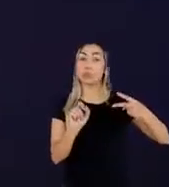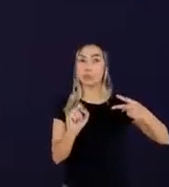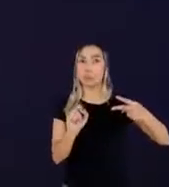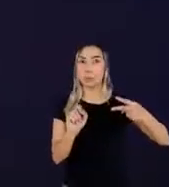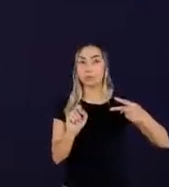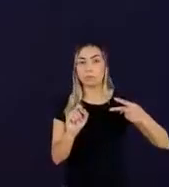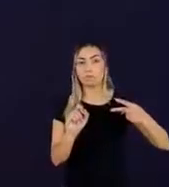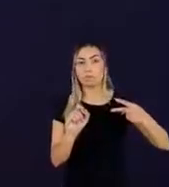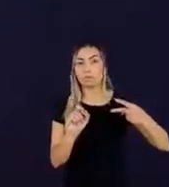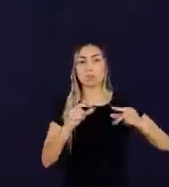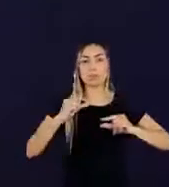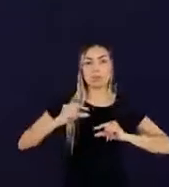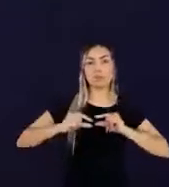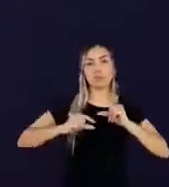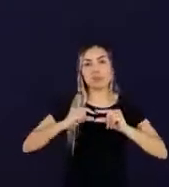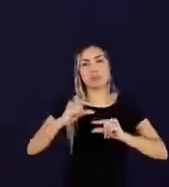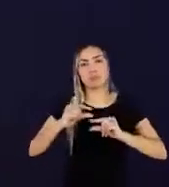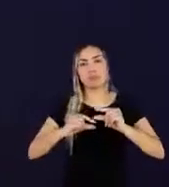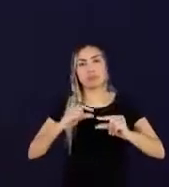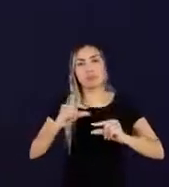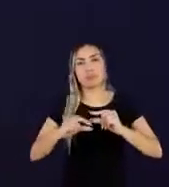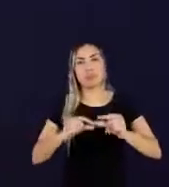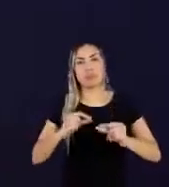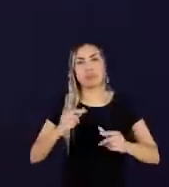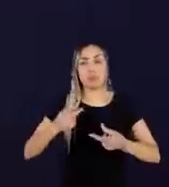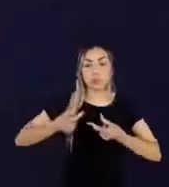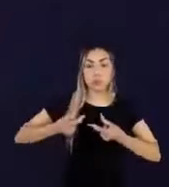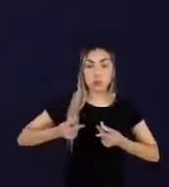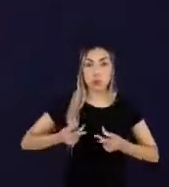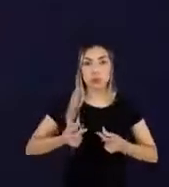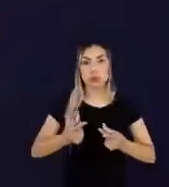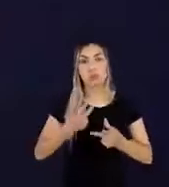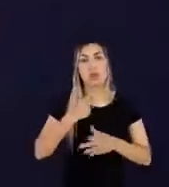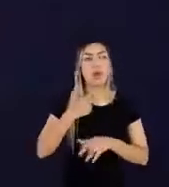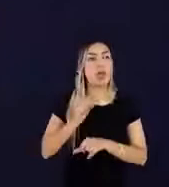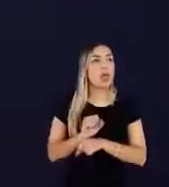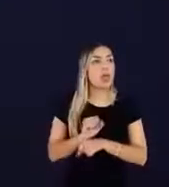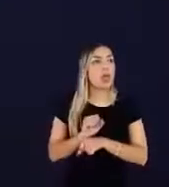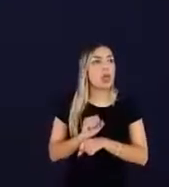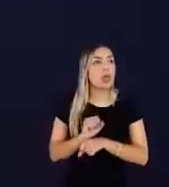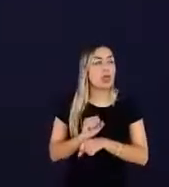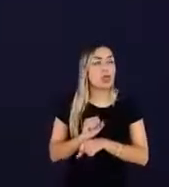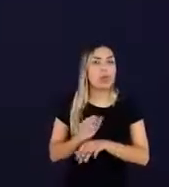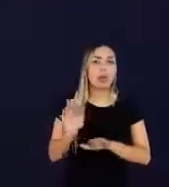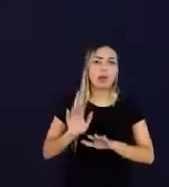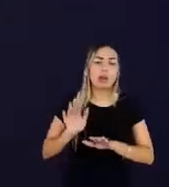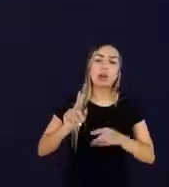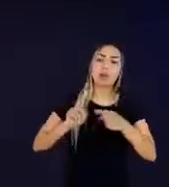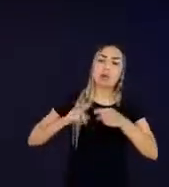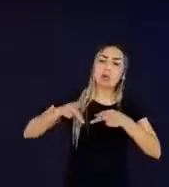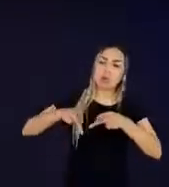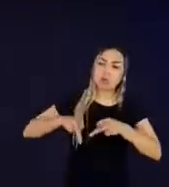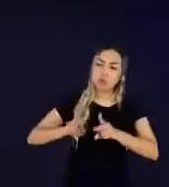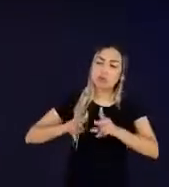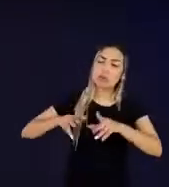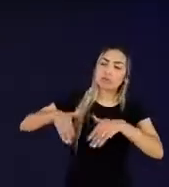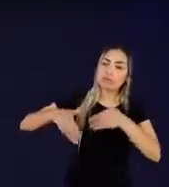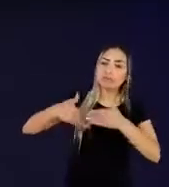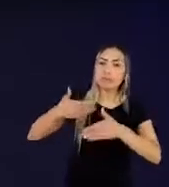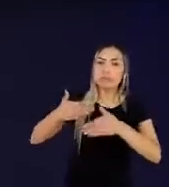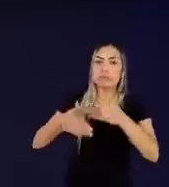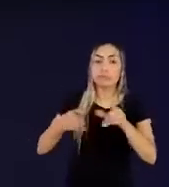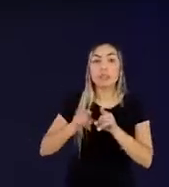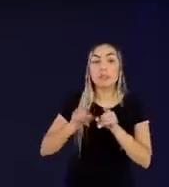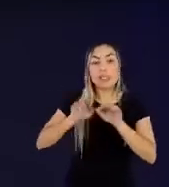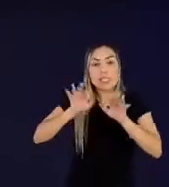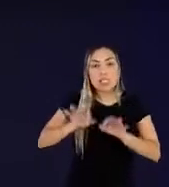gradual. Não podemos passar contínua. Não podemos parar como paramos no tempo. Então, gradual, contínua e, finalmente, organizada. Temos